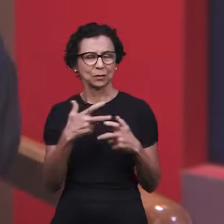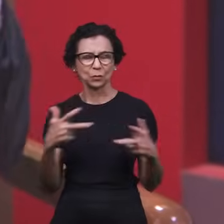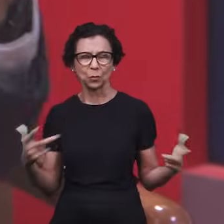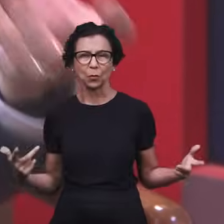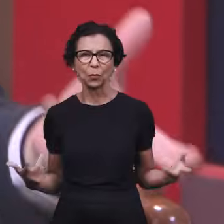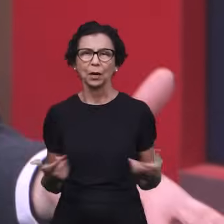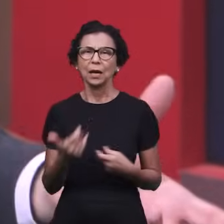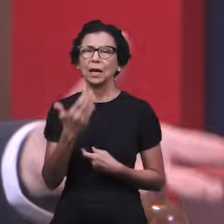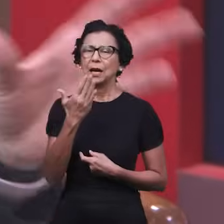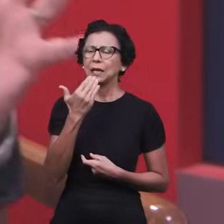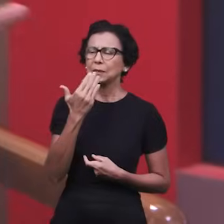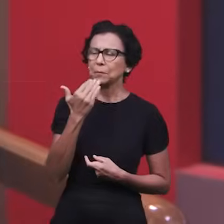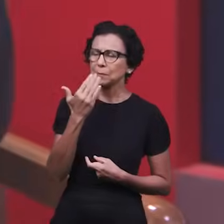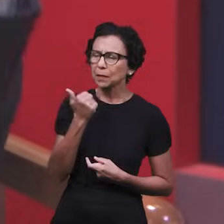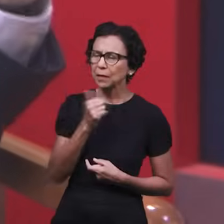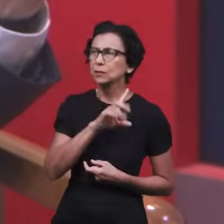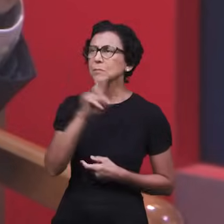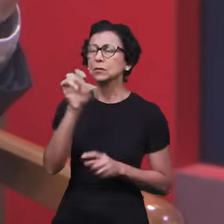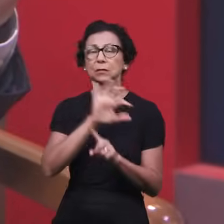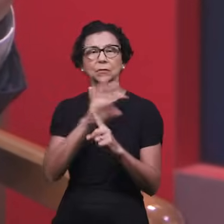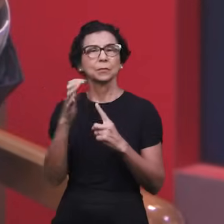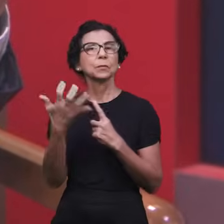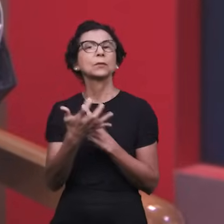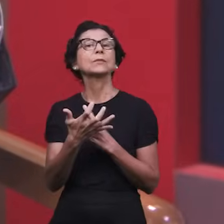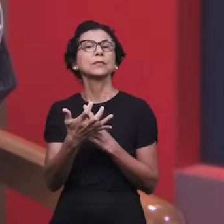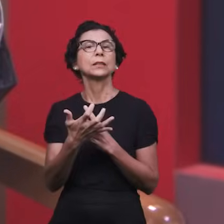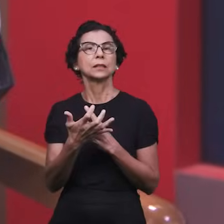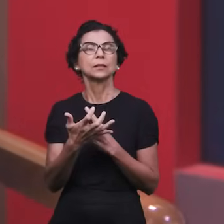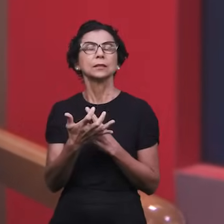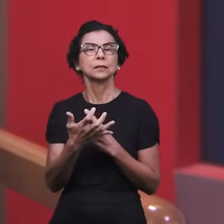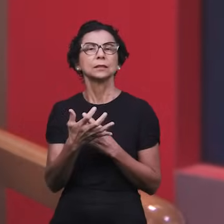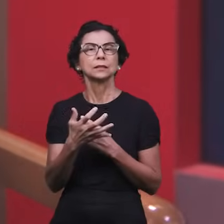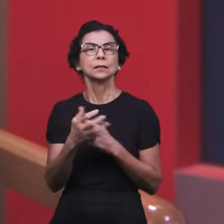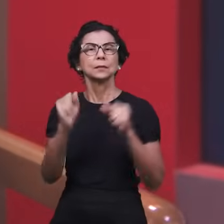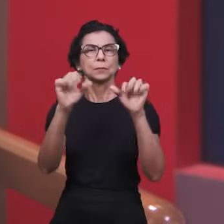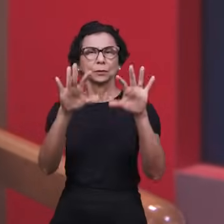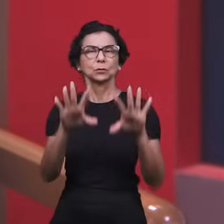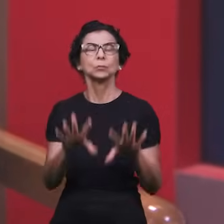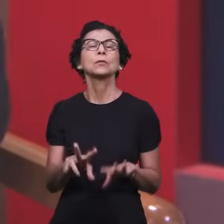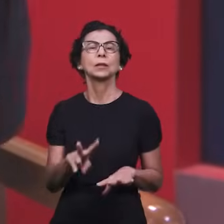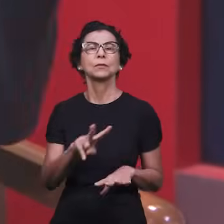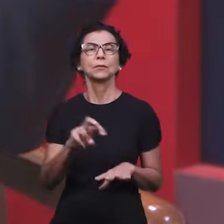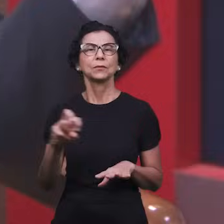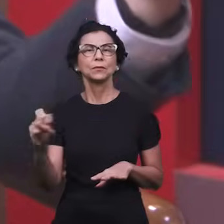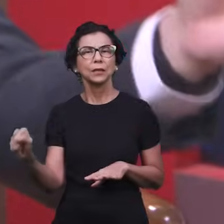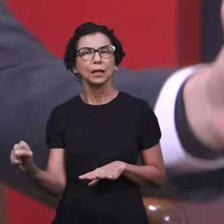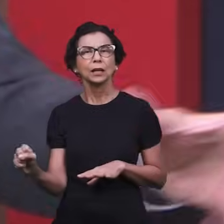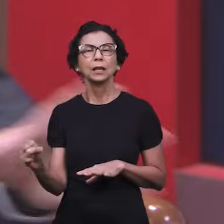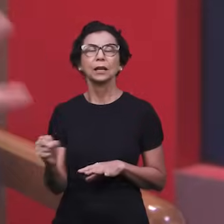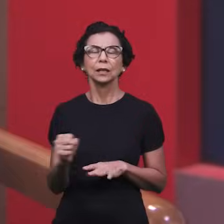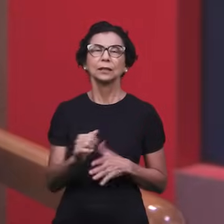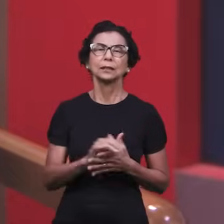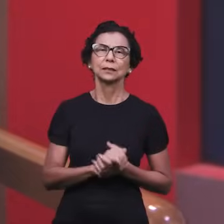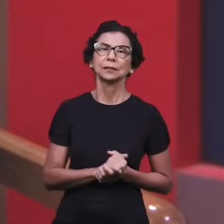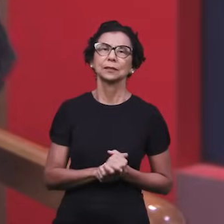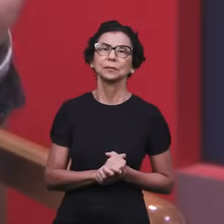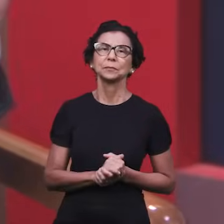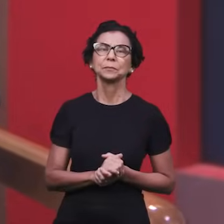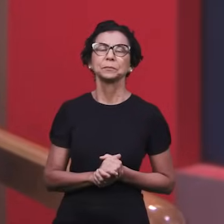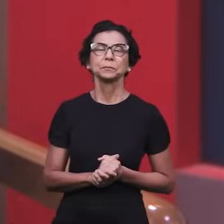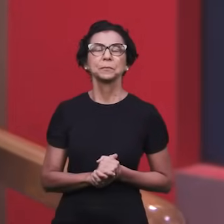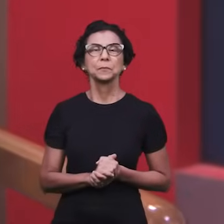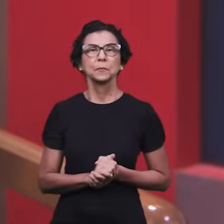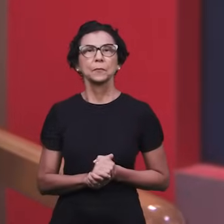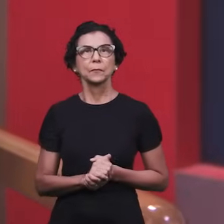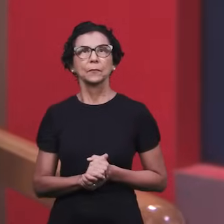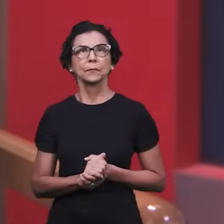vida, para o sustento da sua família. Deus vai prover e vai abençoar, vai dar uma coisa, a outra, glórias a Deus